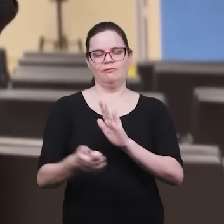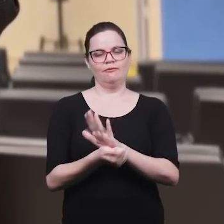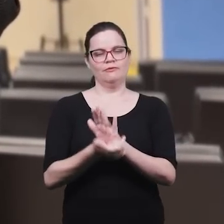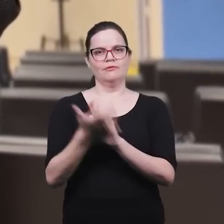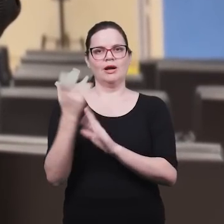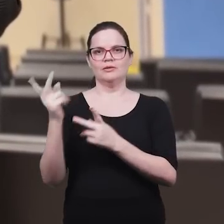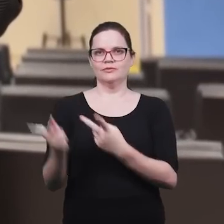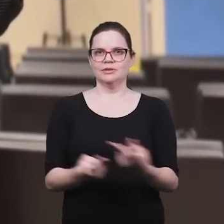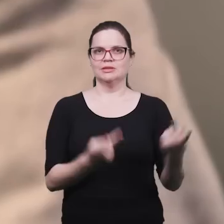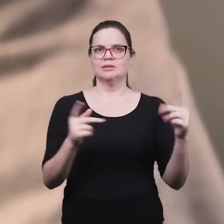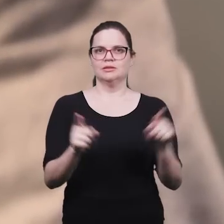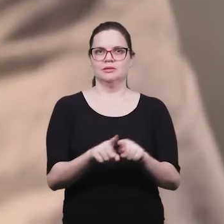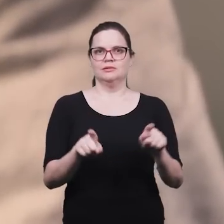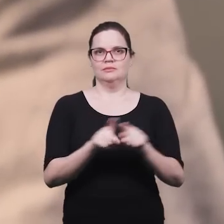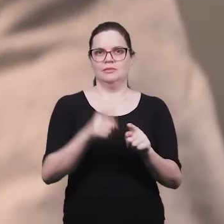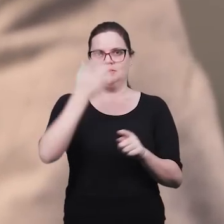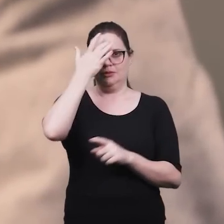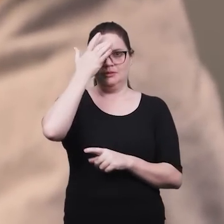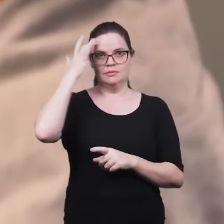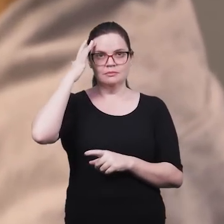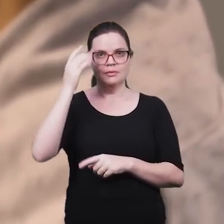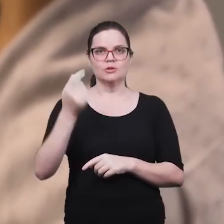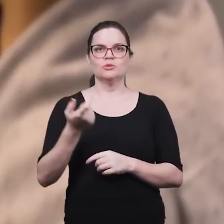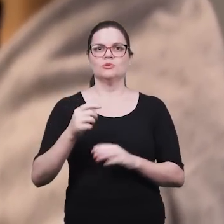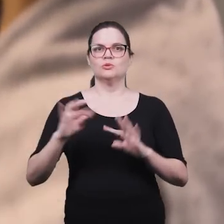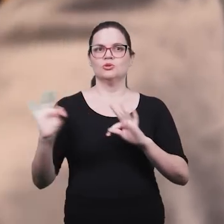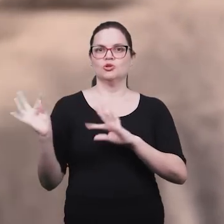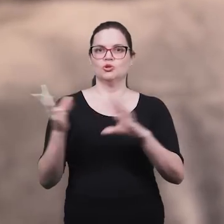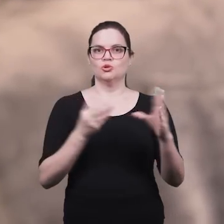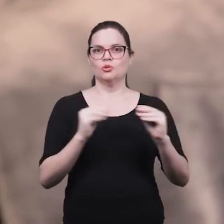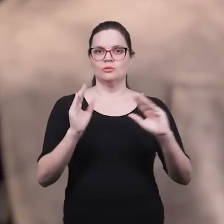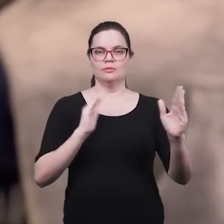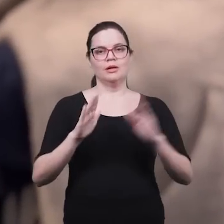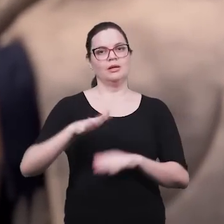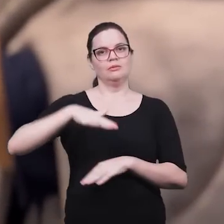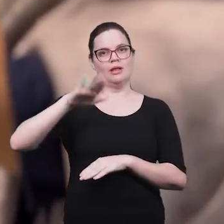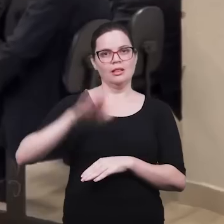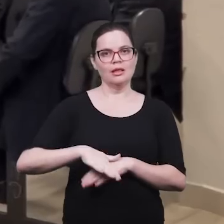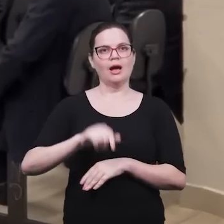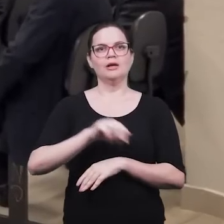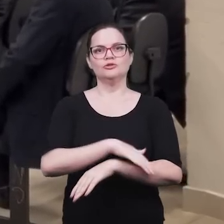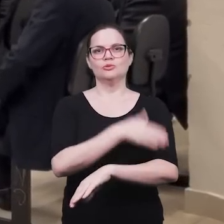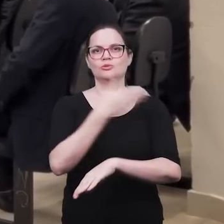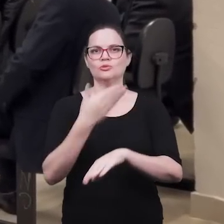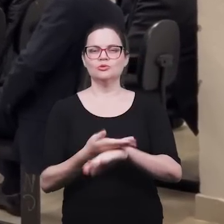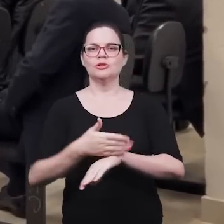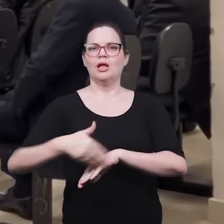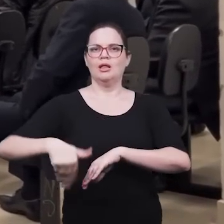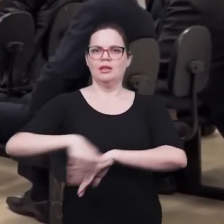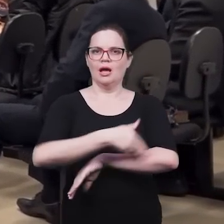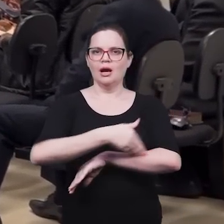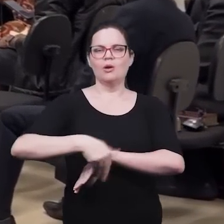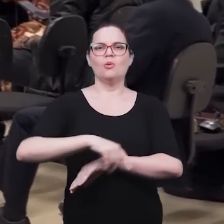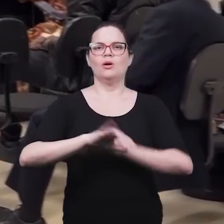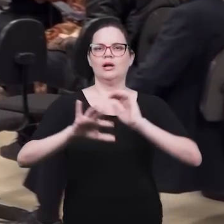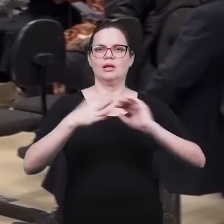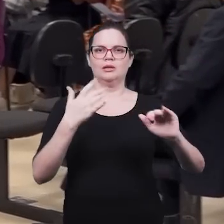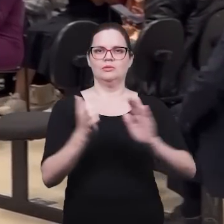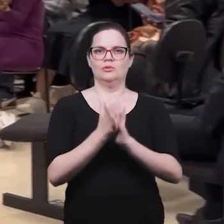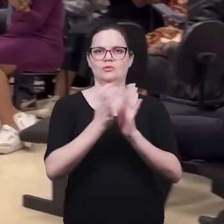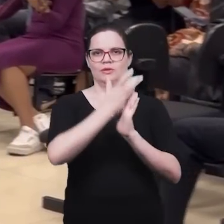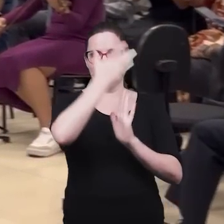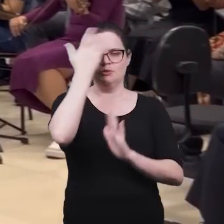Muitos visitantes, as pessoas foram abordadas durante o dia nas ruas, em suas casas, quando passávamos com o grupo,